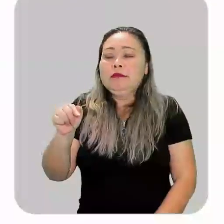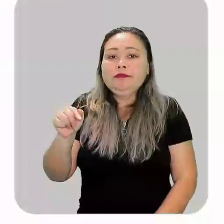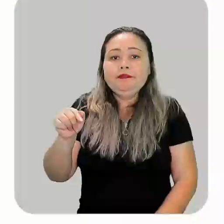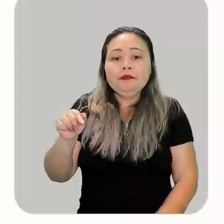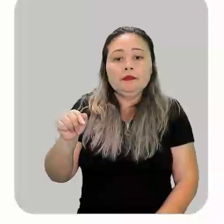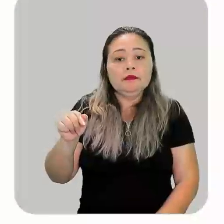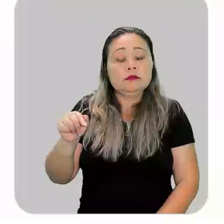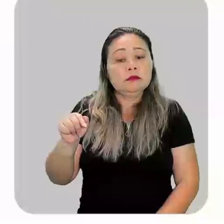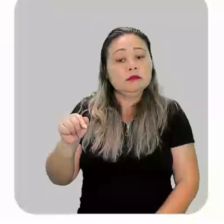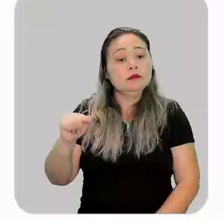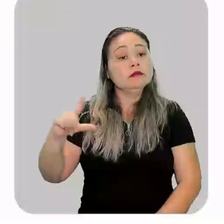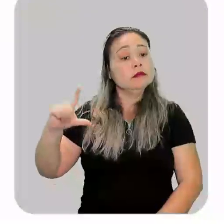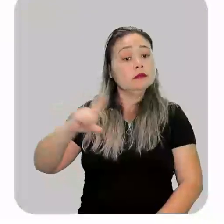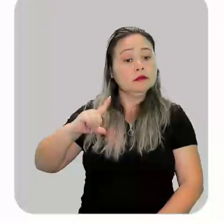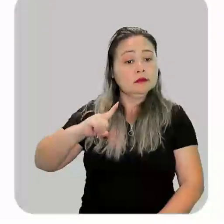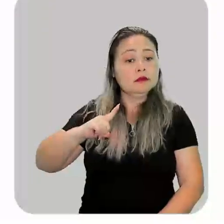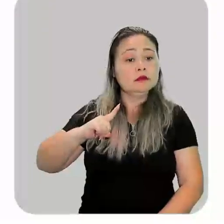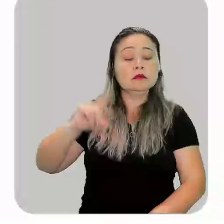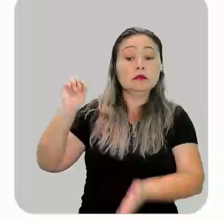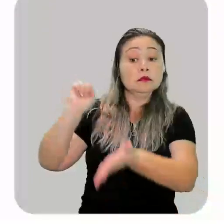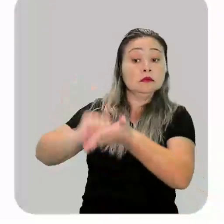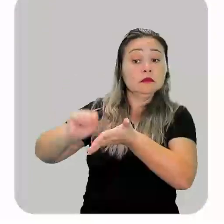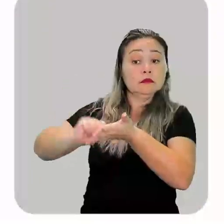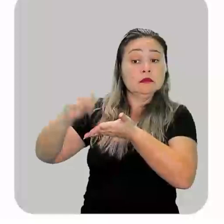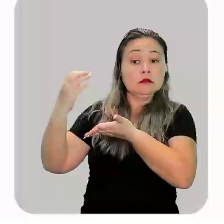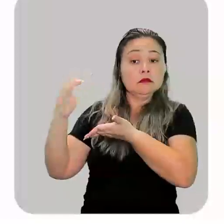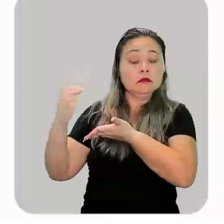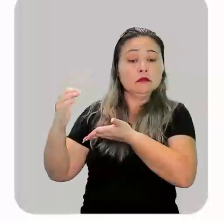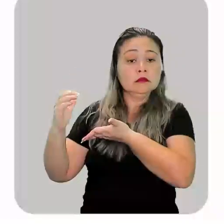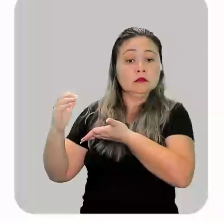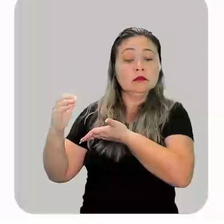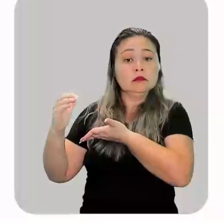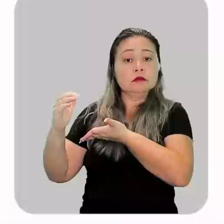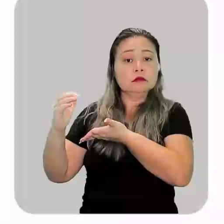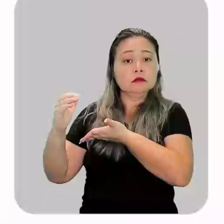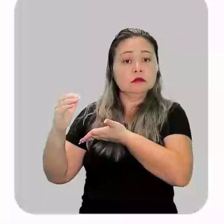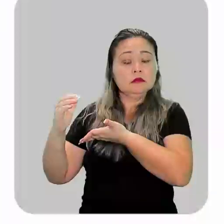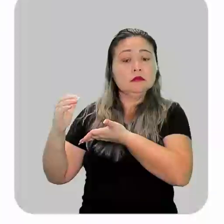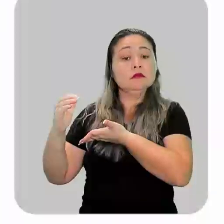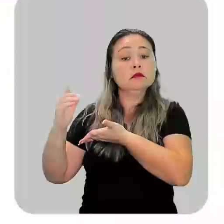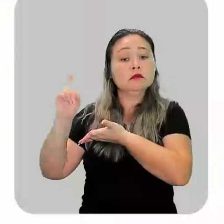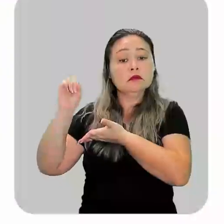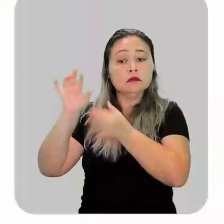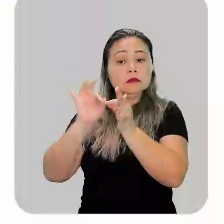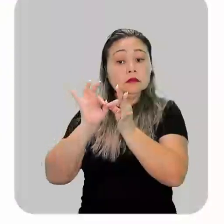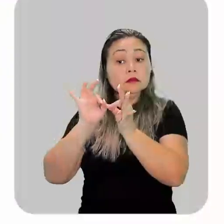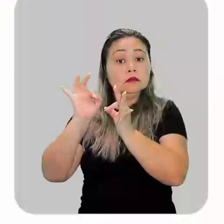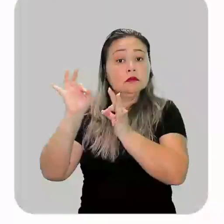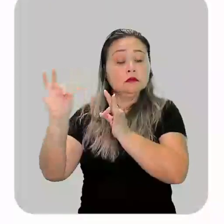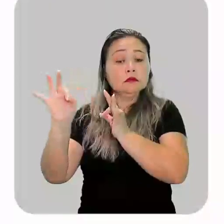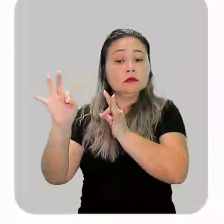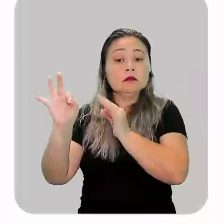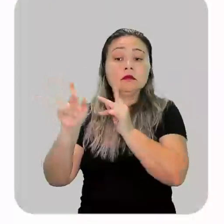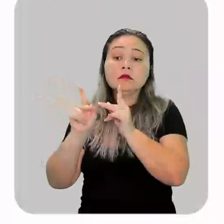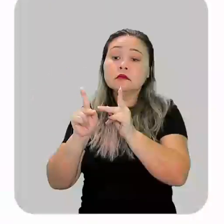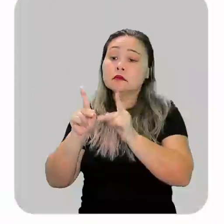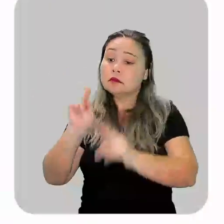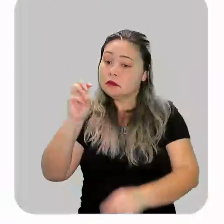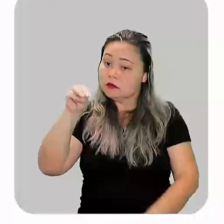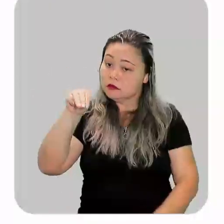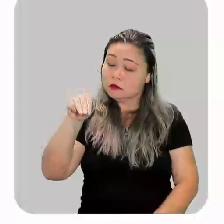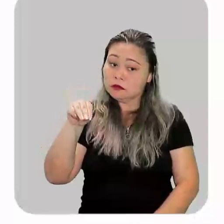algarismo 7 presente na notação científica da distância em